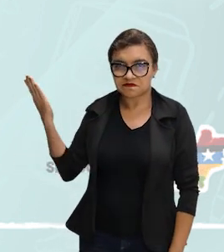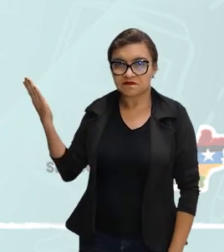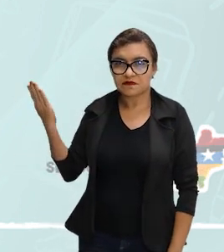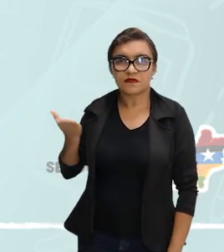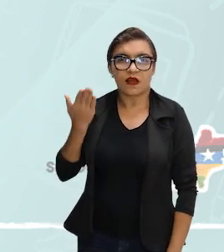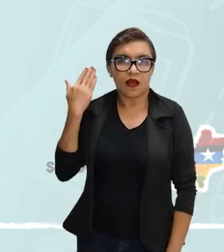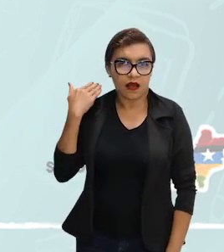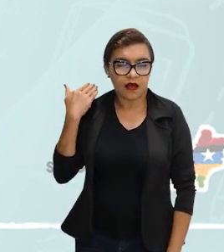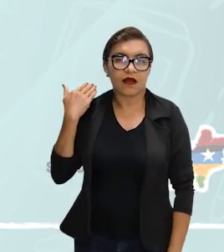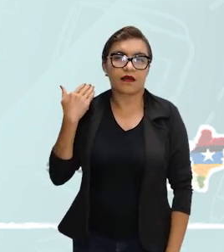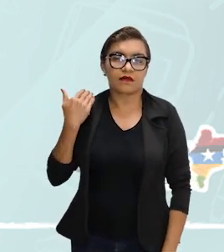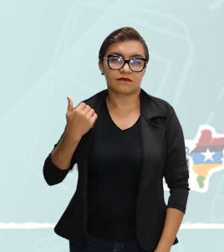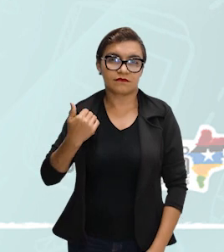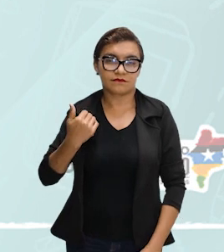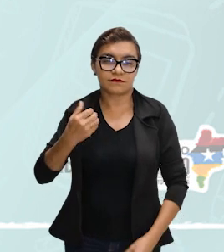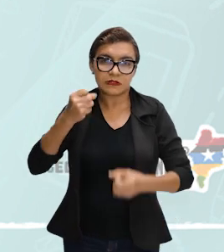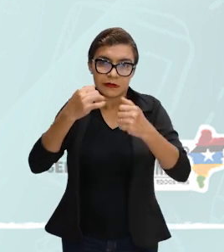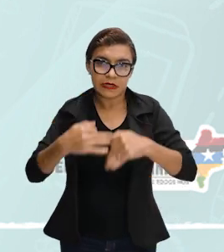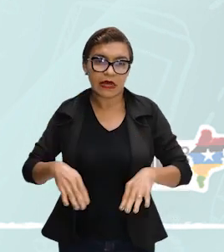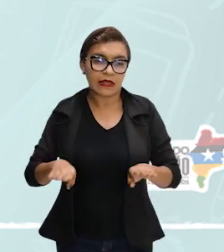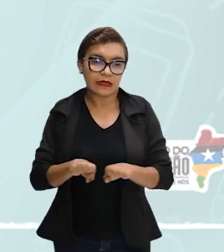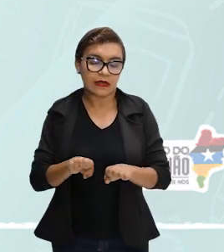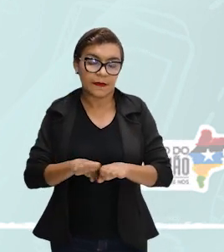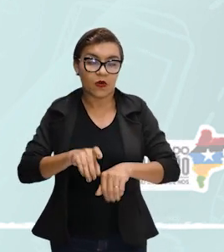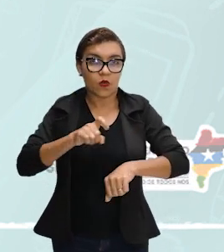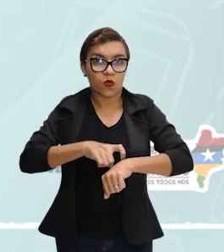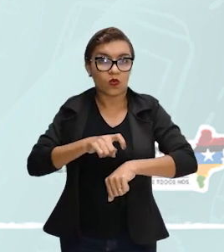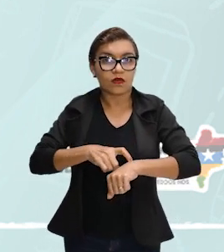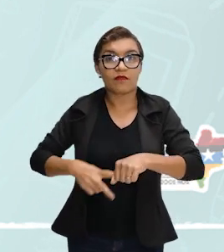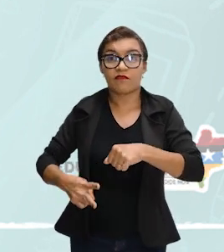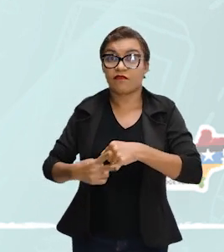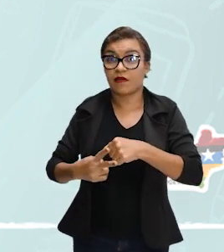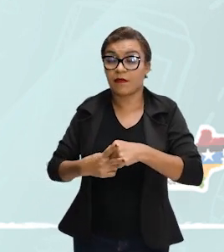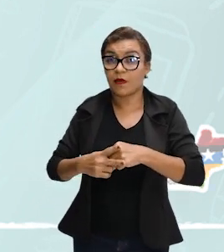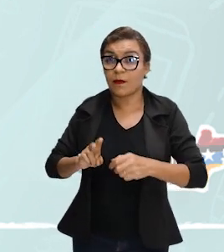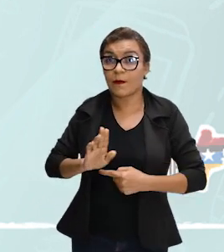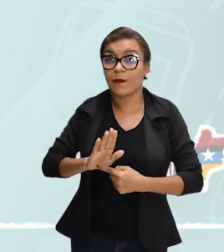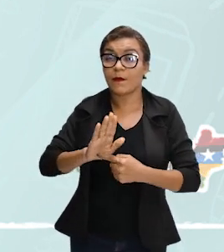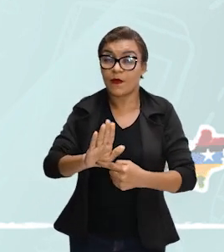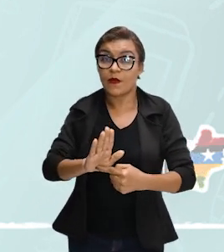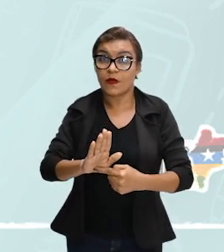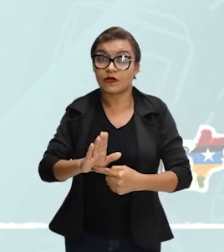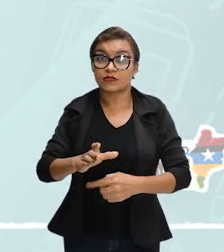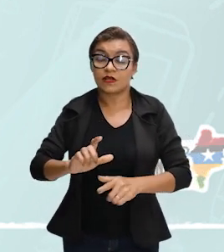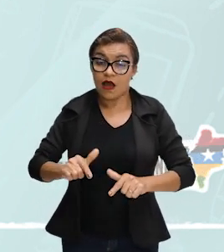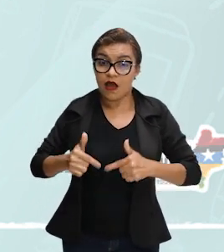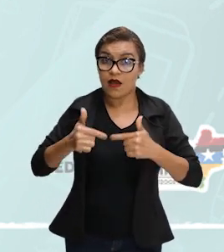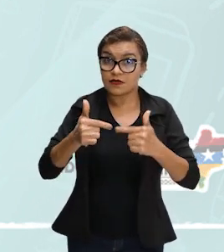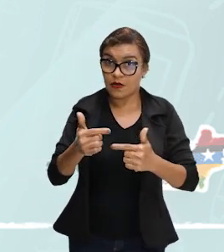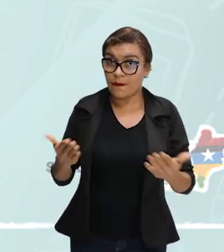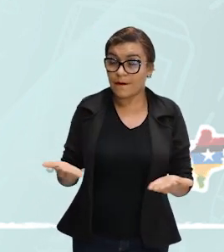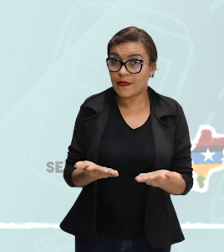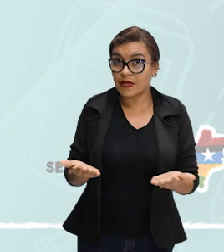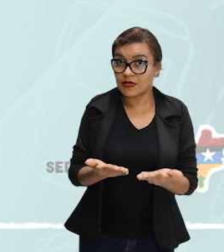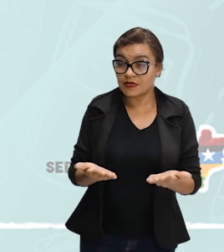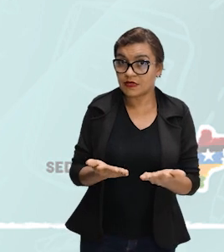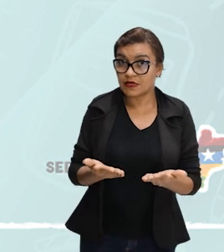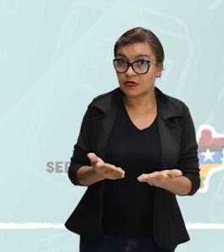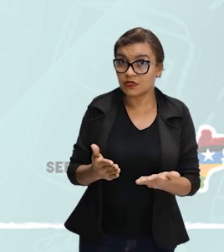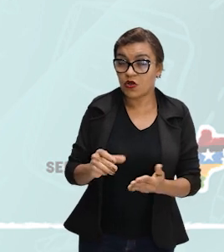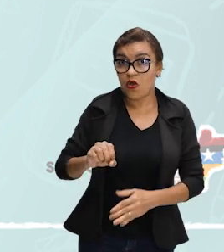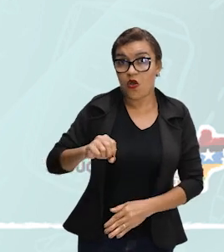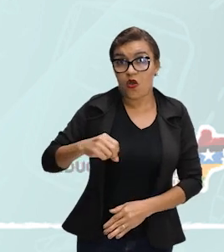verbo imperativo. Então, o tempo verbal, ele situa a minha ação no presente e passado ou